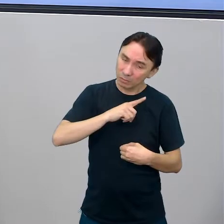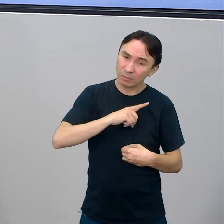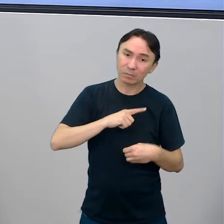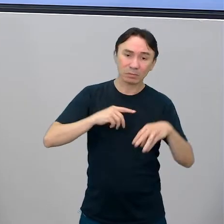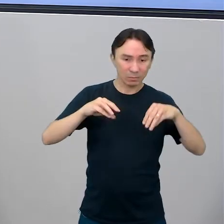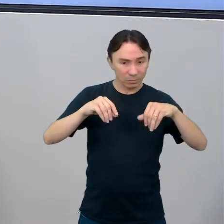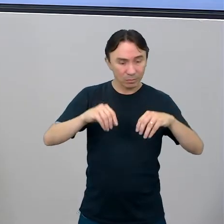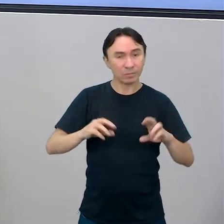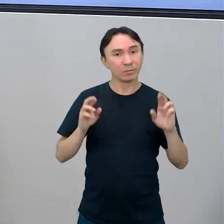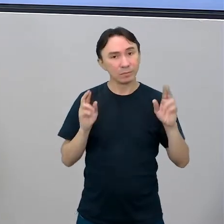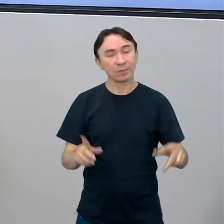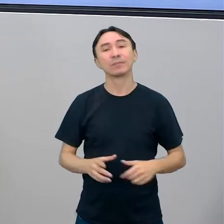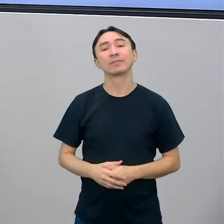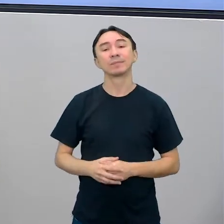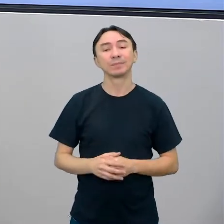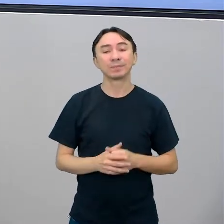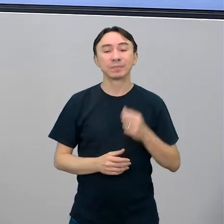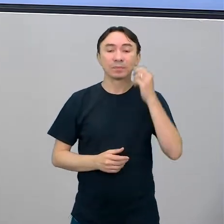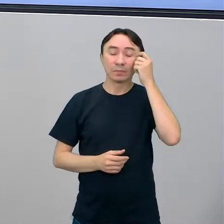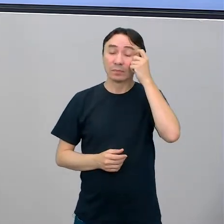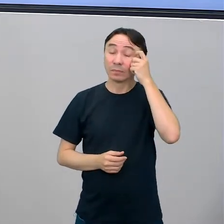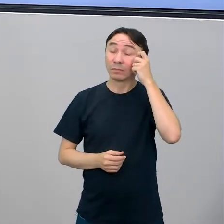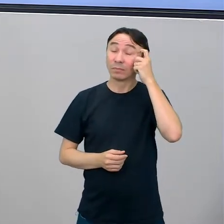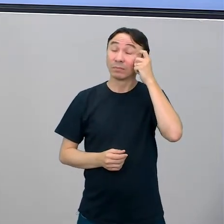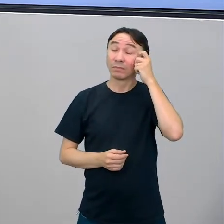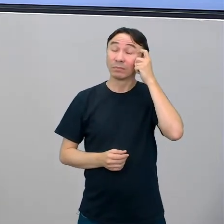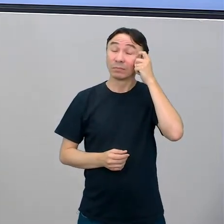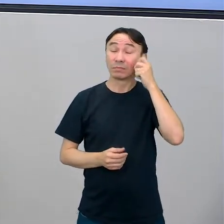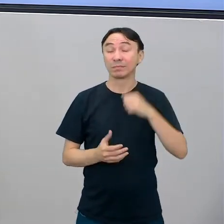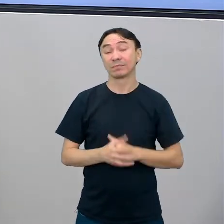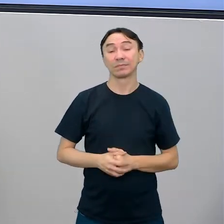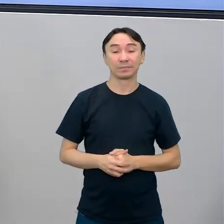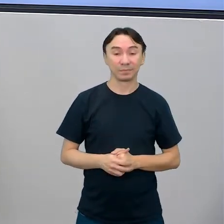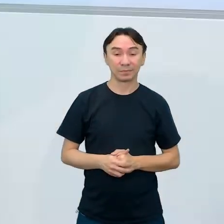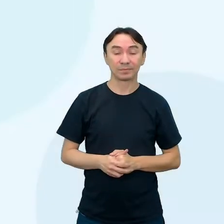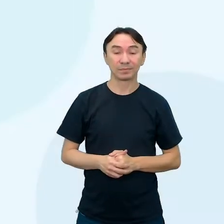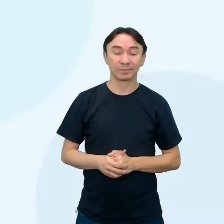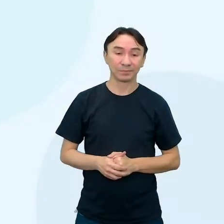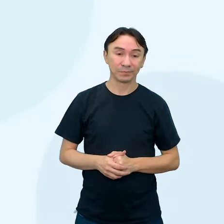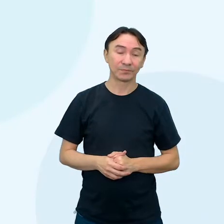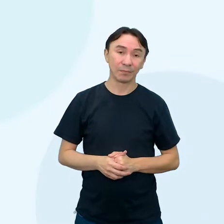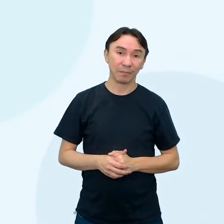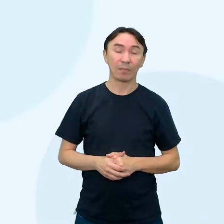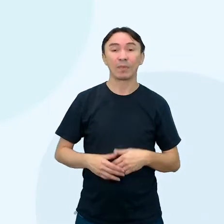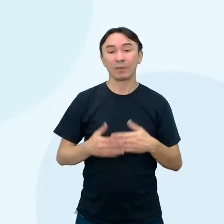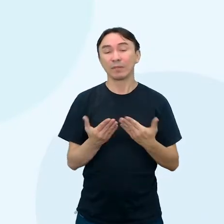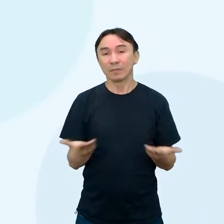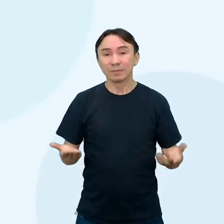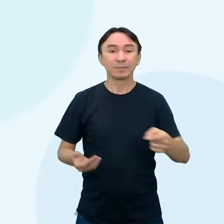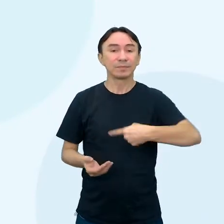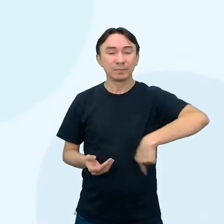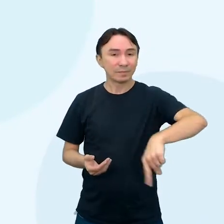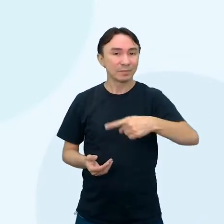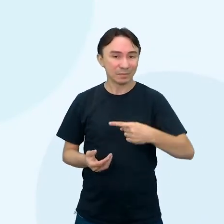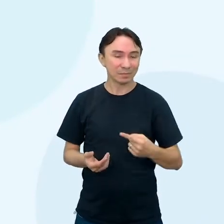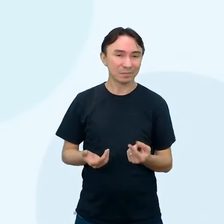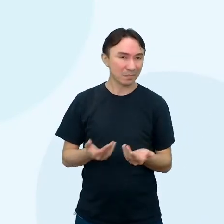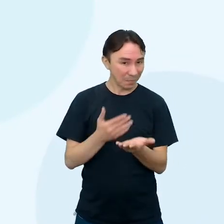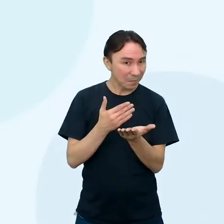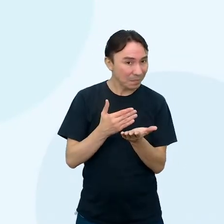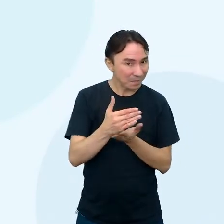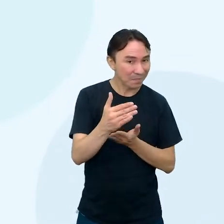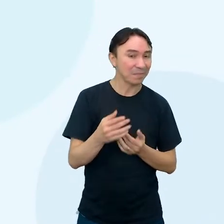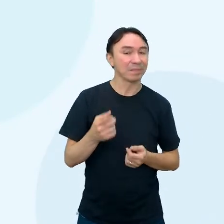hoje. Bom, então, para a gente começar a colocar isso em prática, vamos pegar